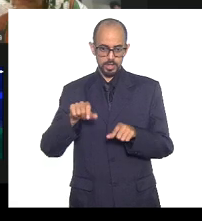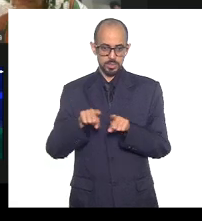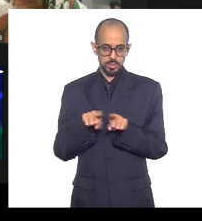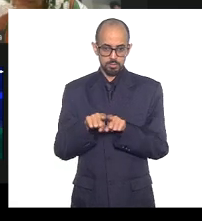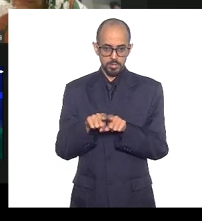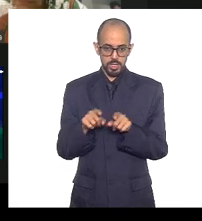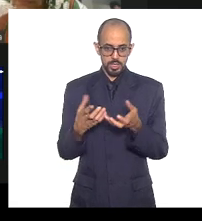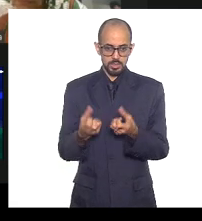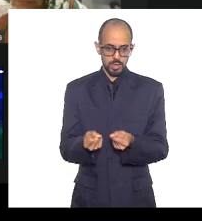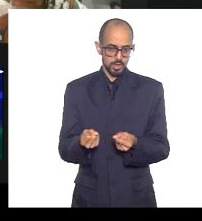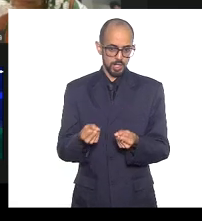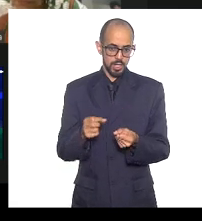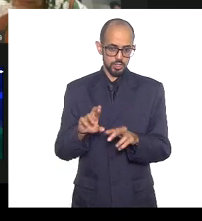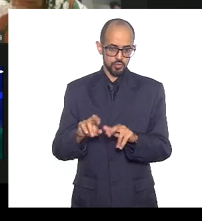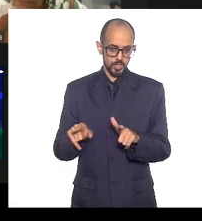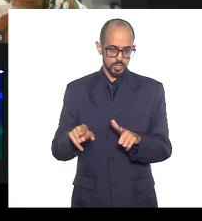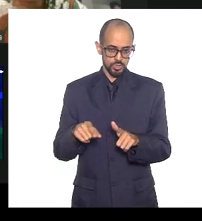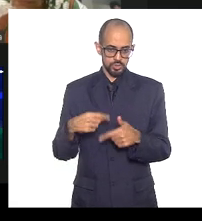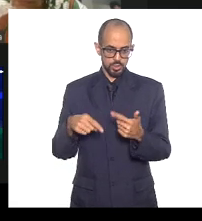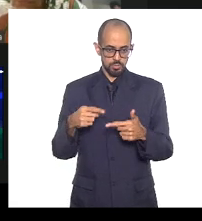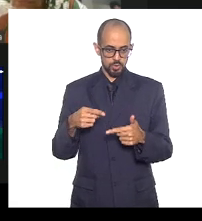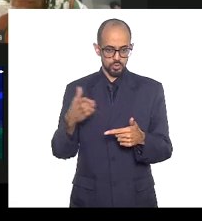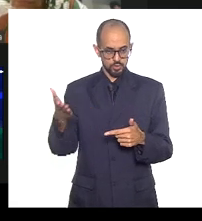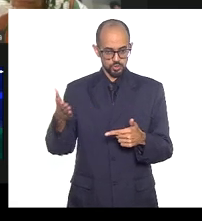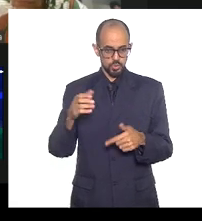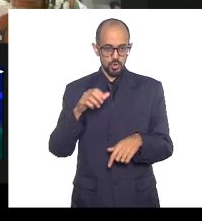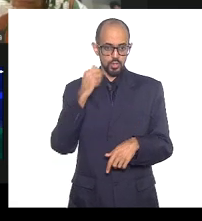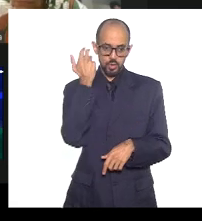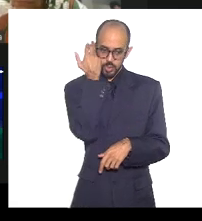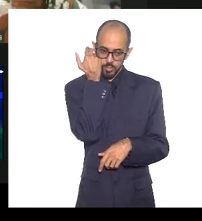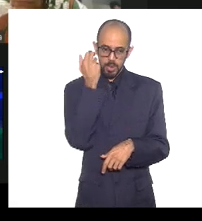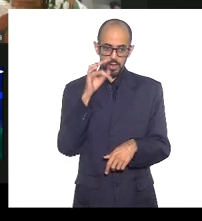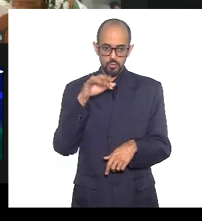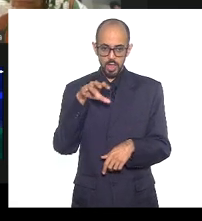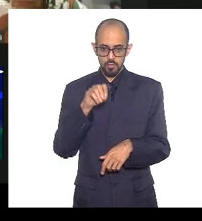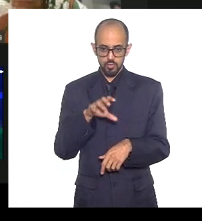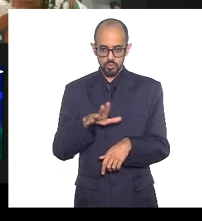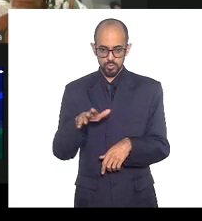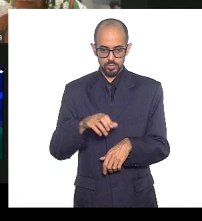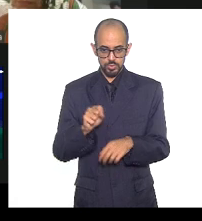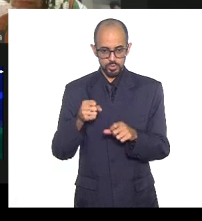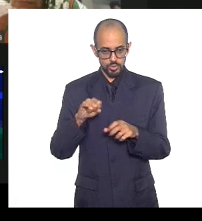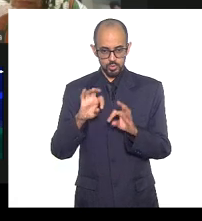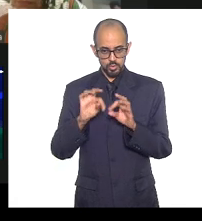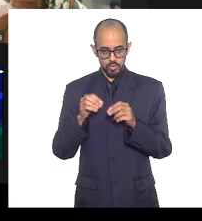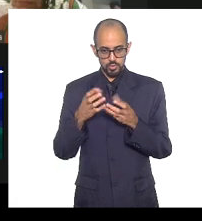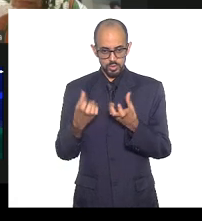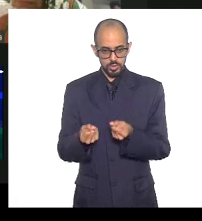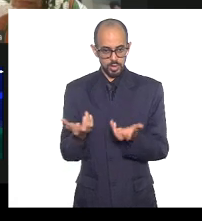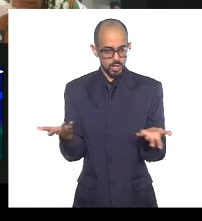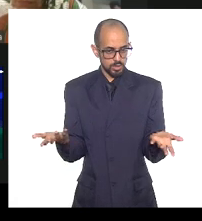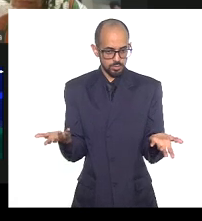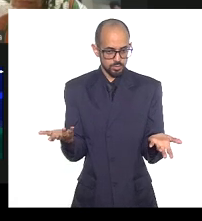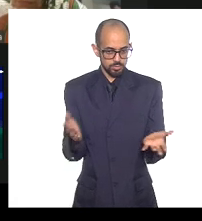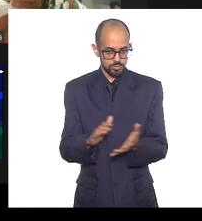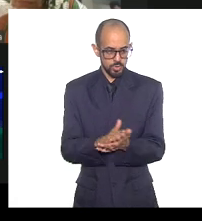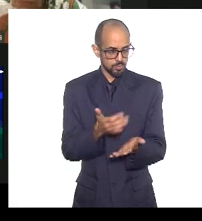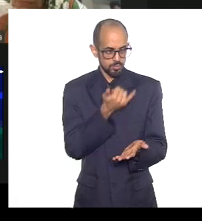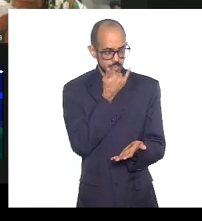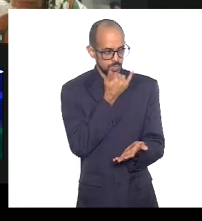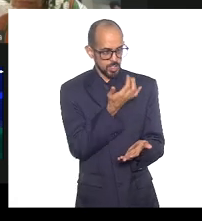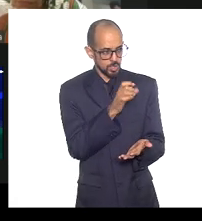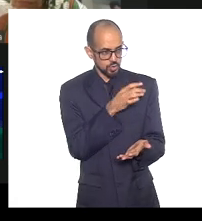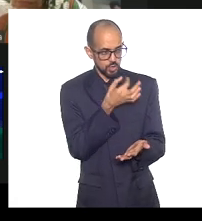diferente depois vossa excelência Eliomar e o Flávio tá bom presidente então me perdoe era